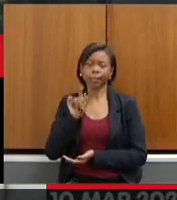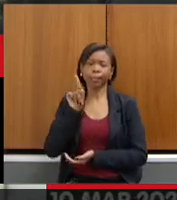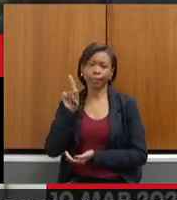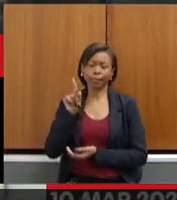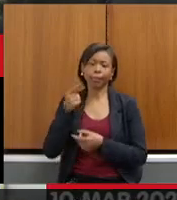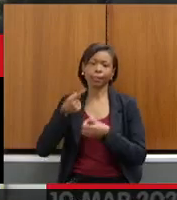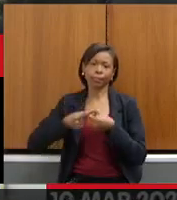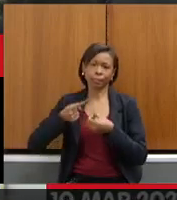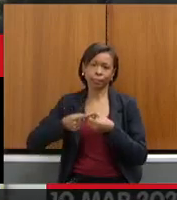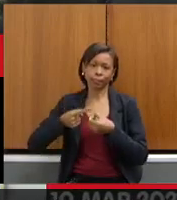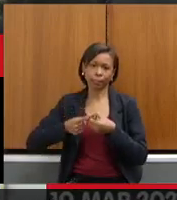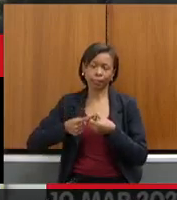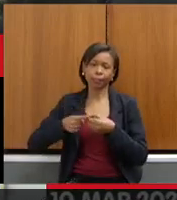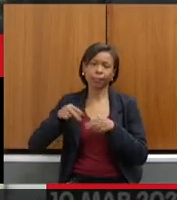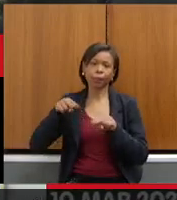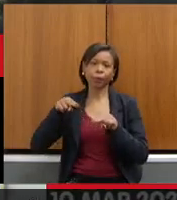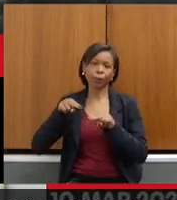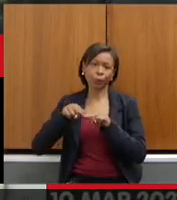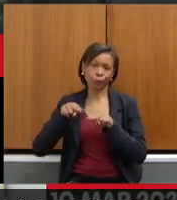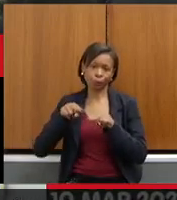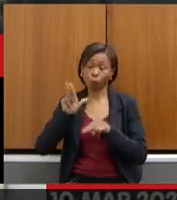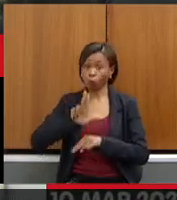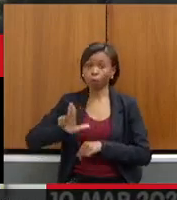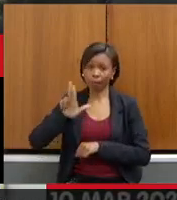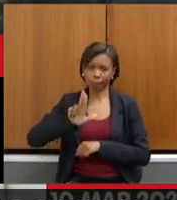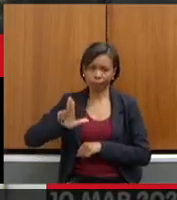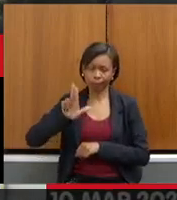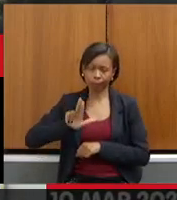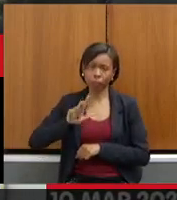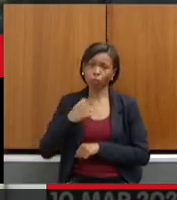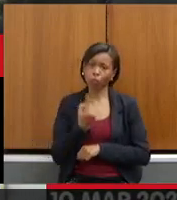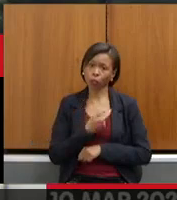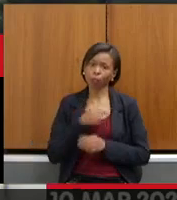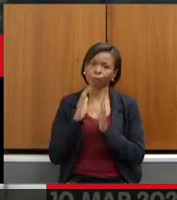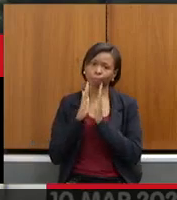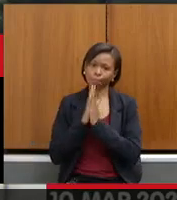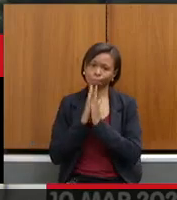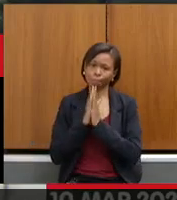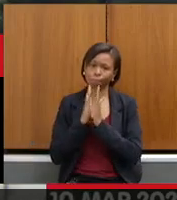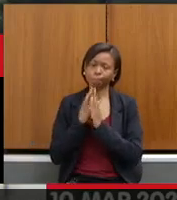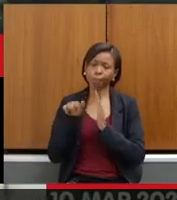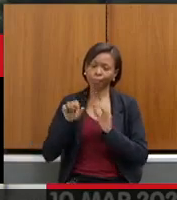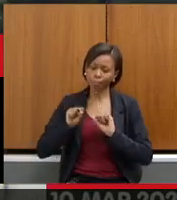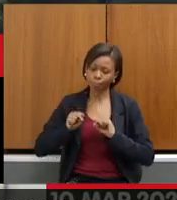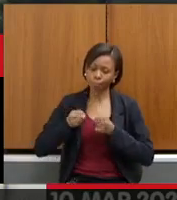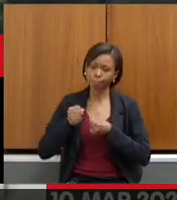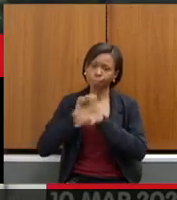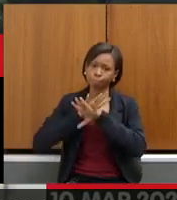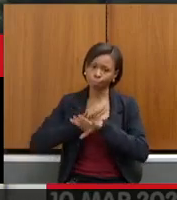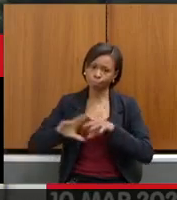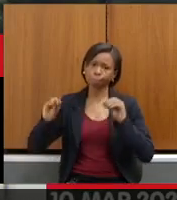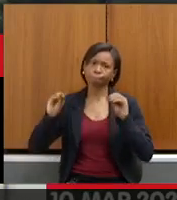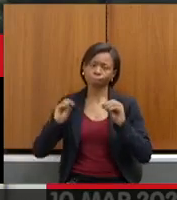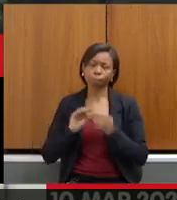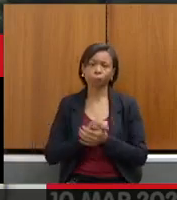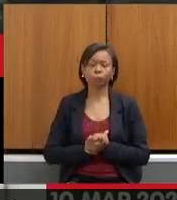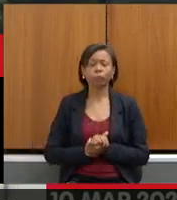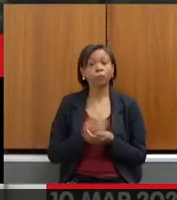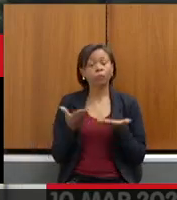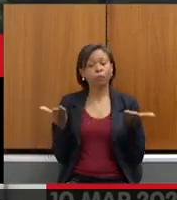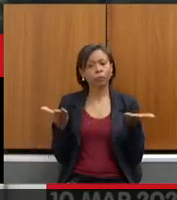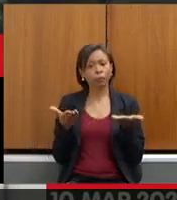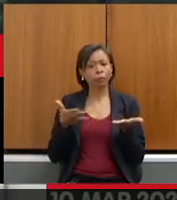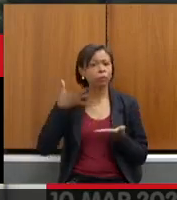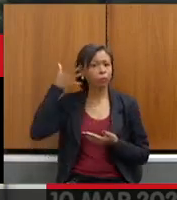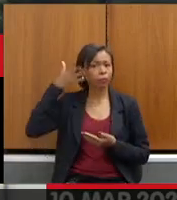por quem nós todos temos orado muito para sua pronta recuperação passamos a palavra ao Deputado João Vitor Xavier